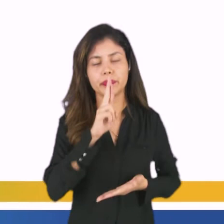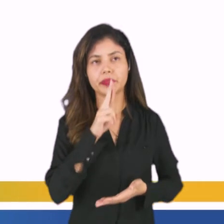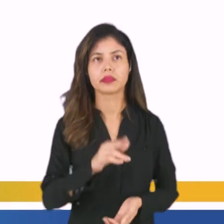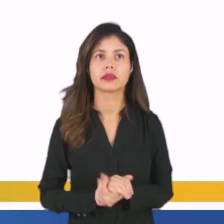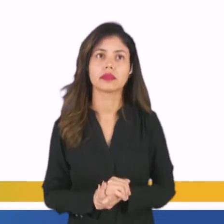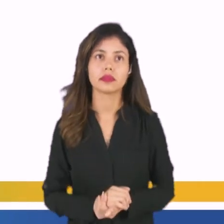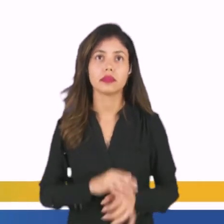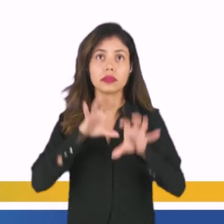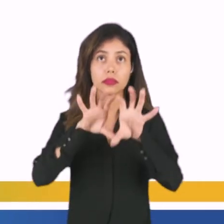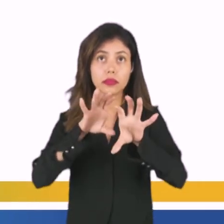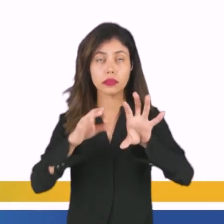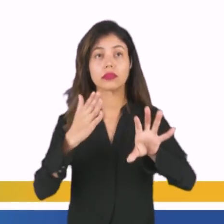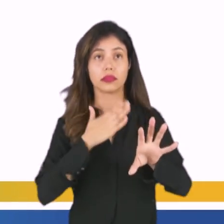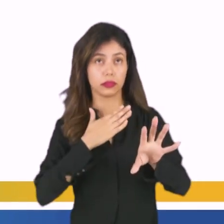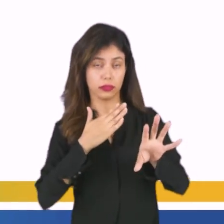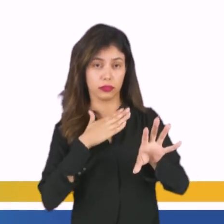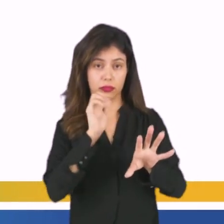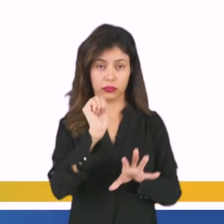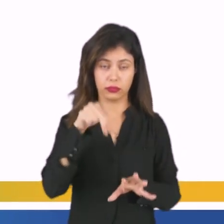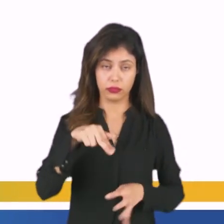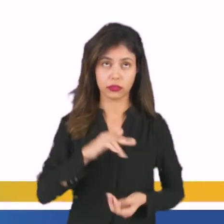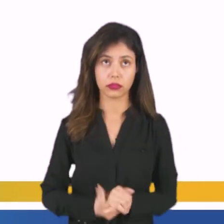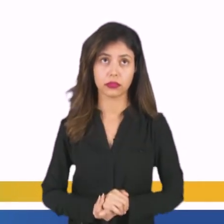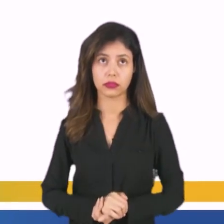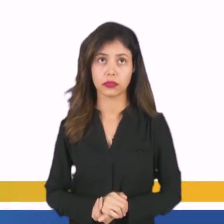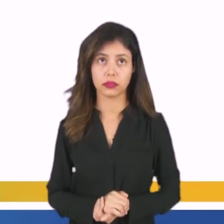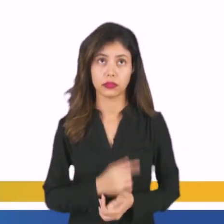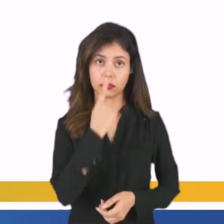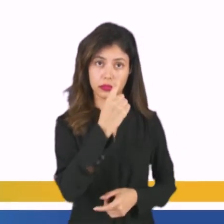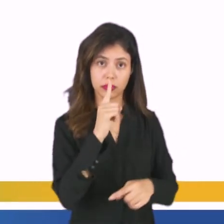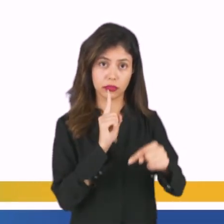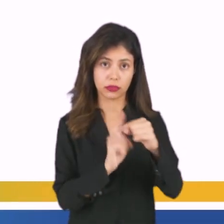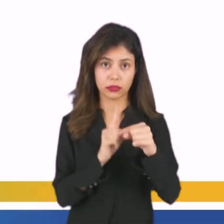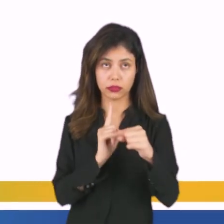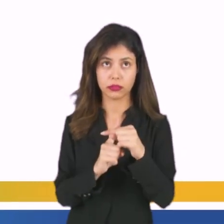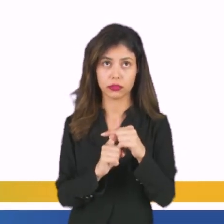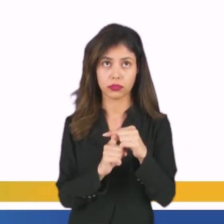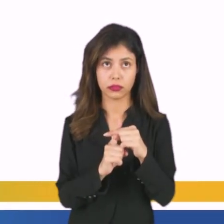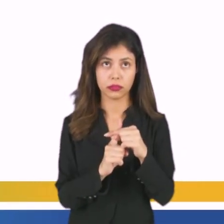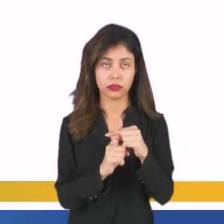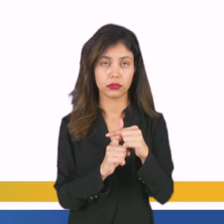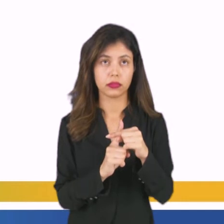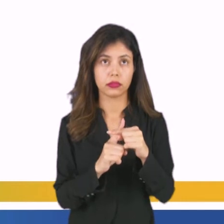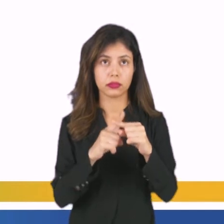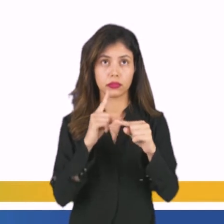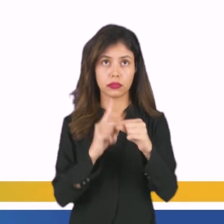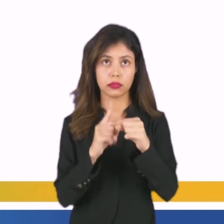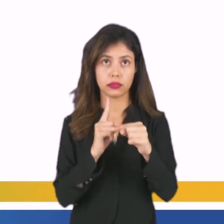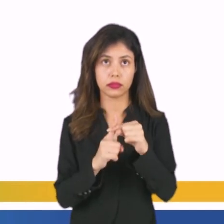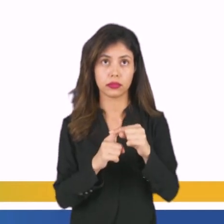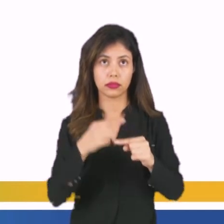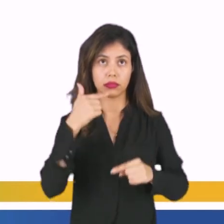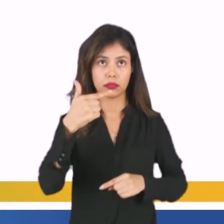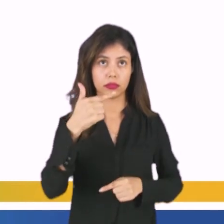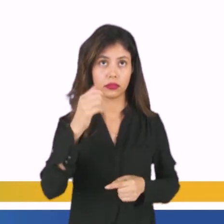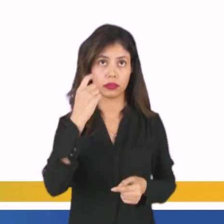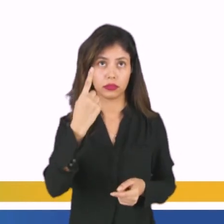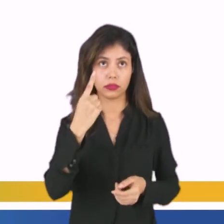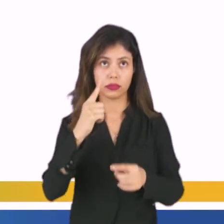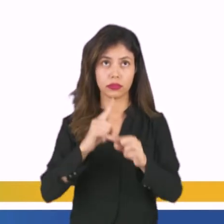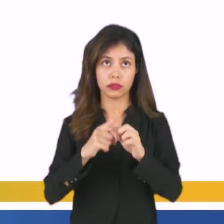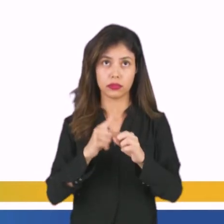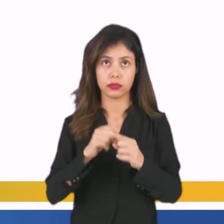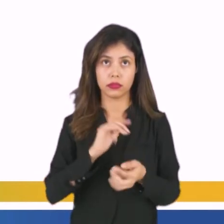valores. Assim, meu AN é igual a 1 do primeiro elemento vezes n menos